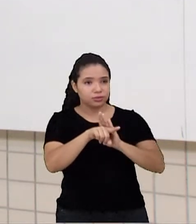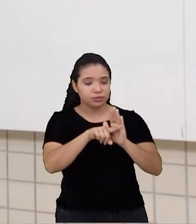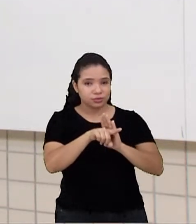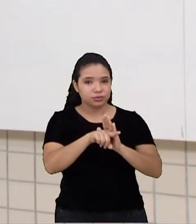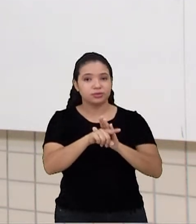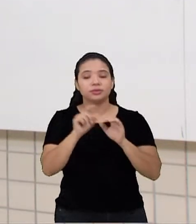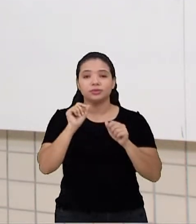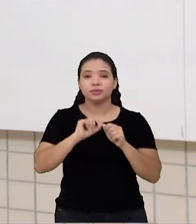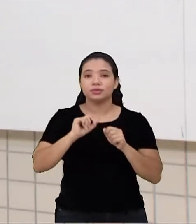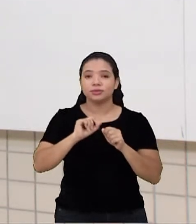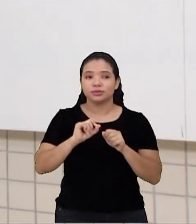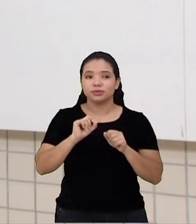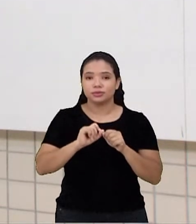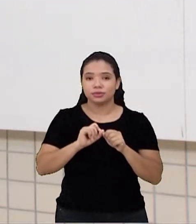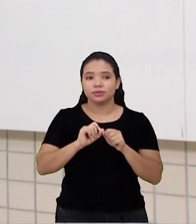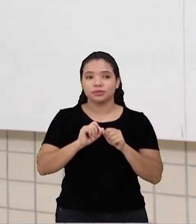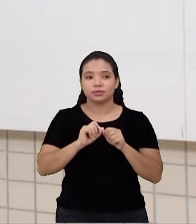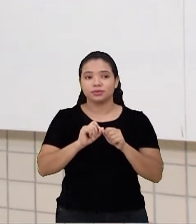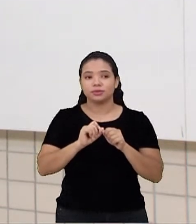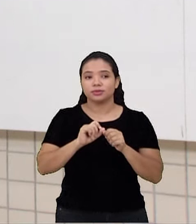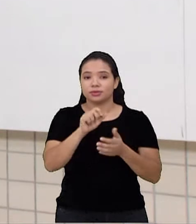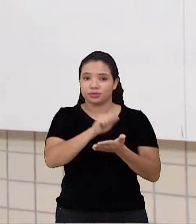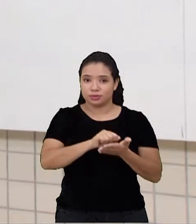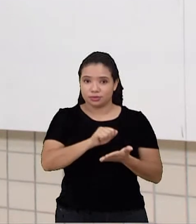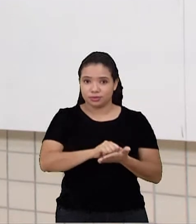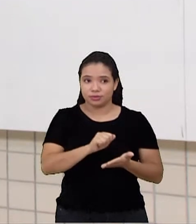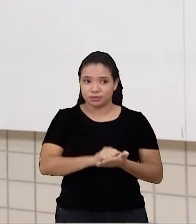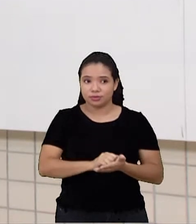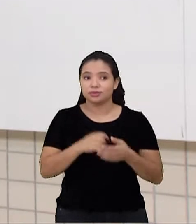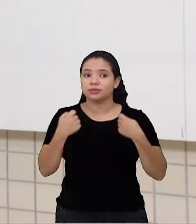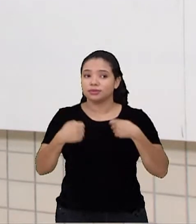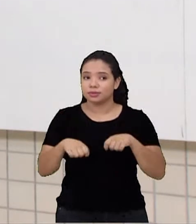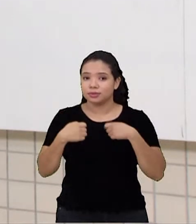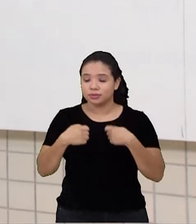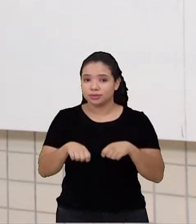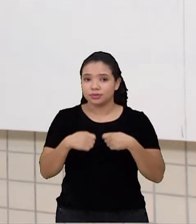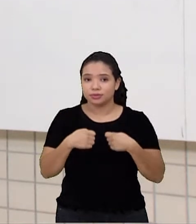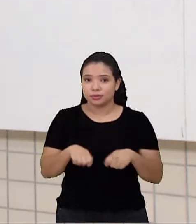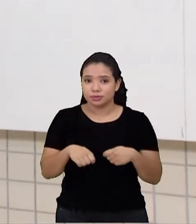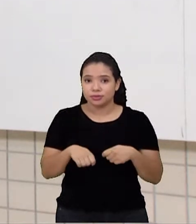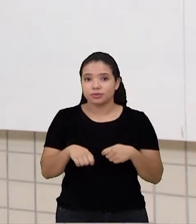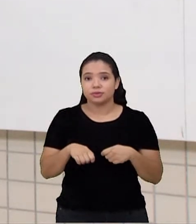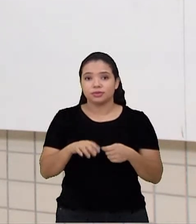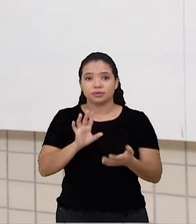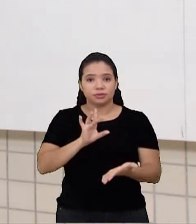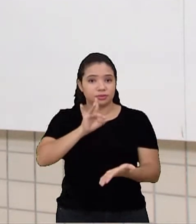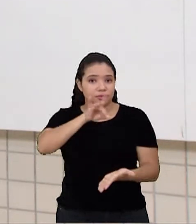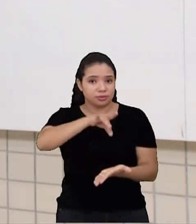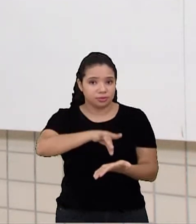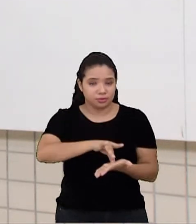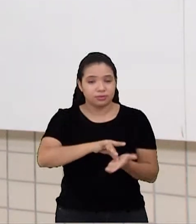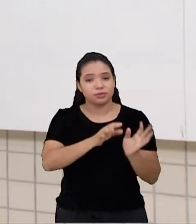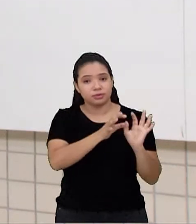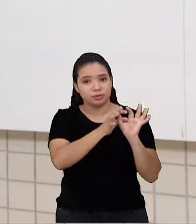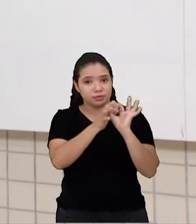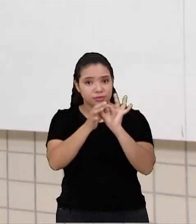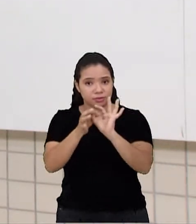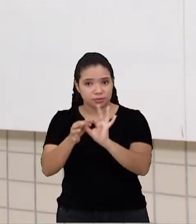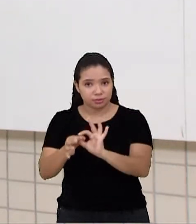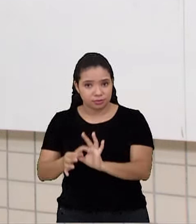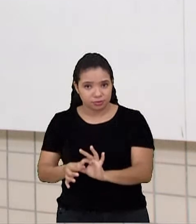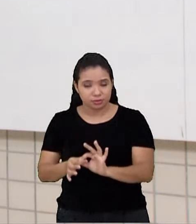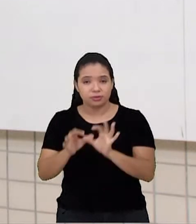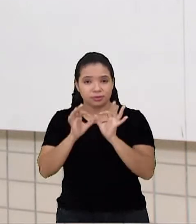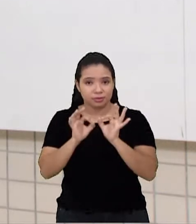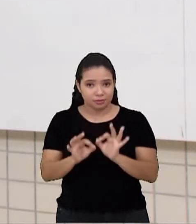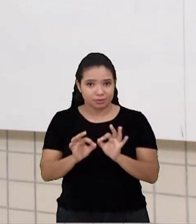poder fazer essa escrita. E essa escrita ela deve ser feita de forma coesa e coerente. Tudo bem? Então, vou